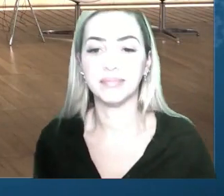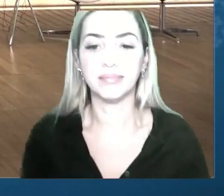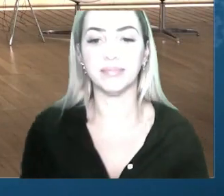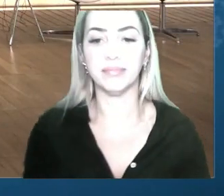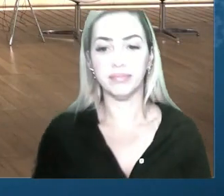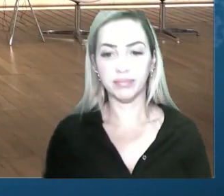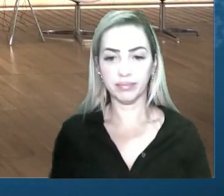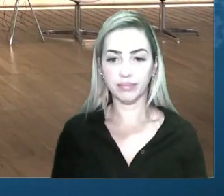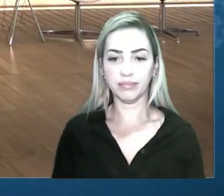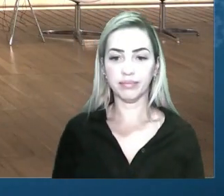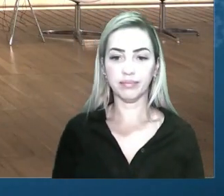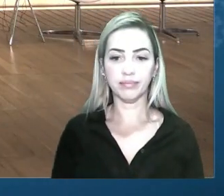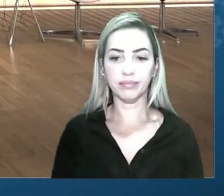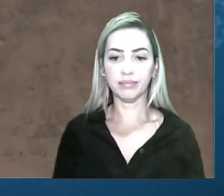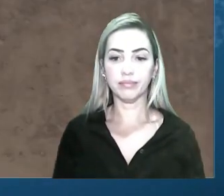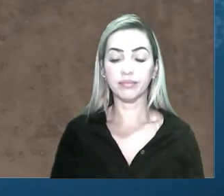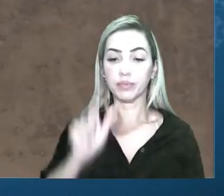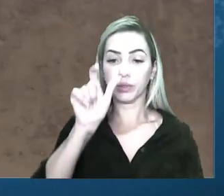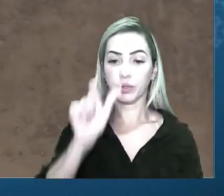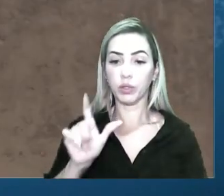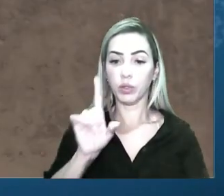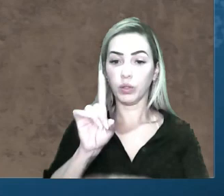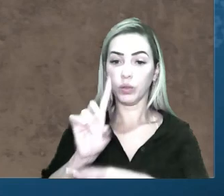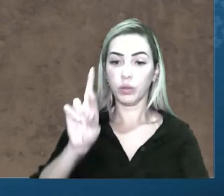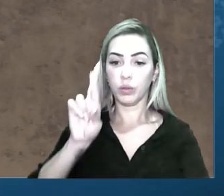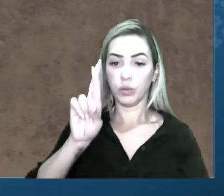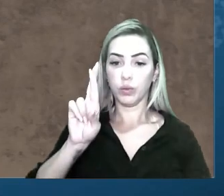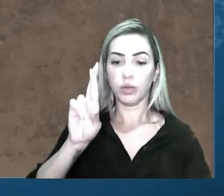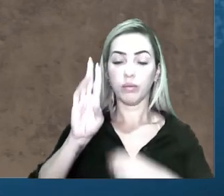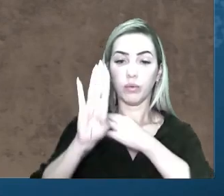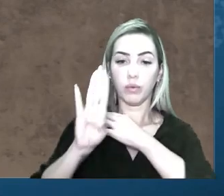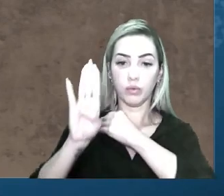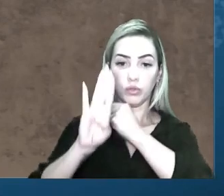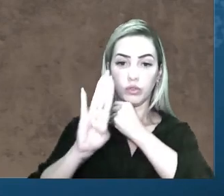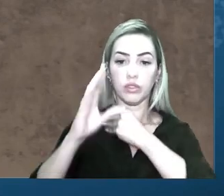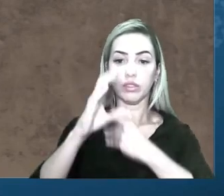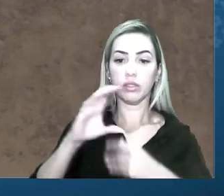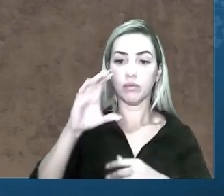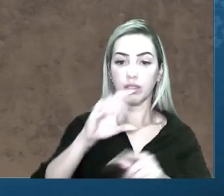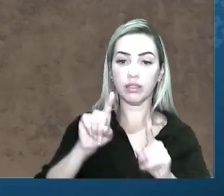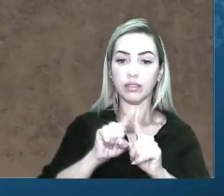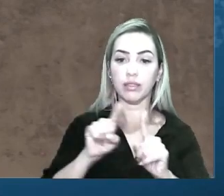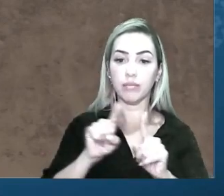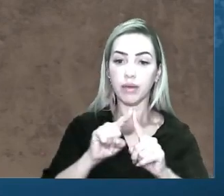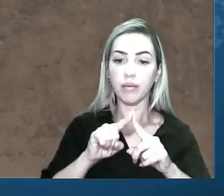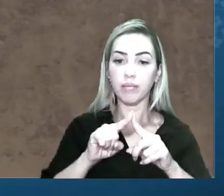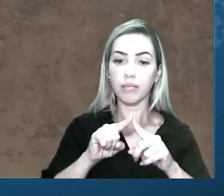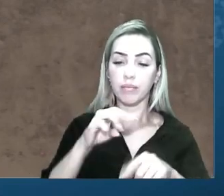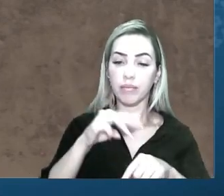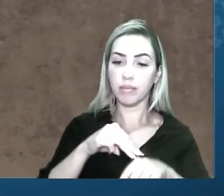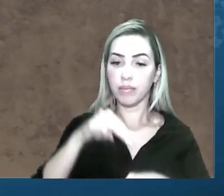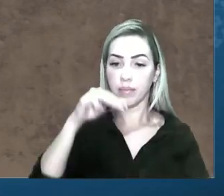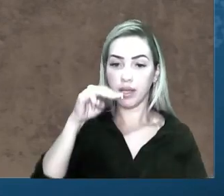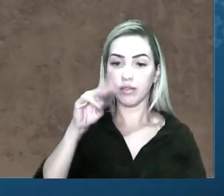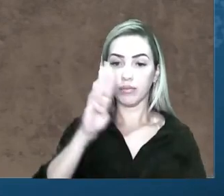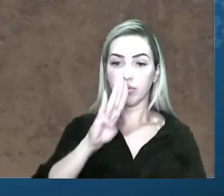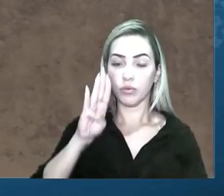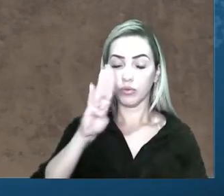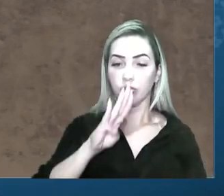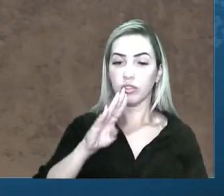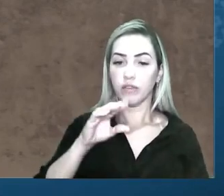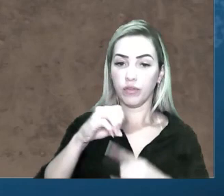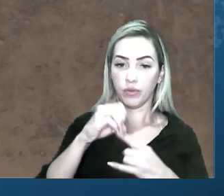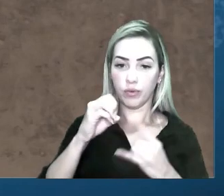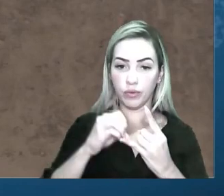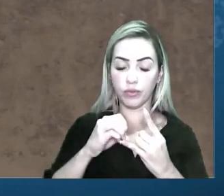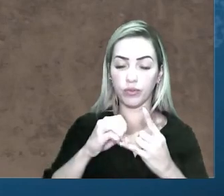Ela é doutora em Biologia Celular e Molecular e mestre em Biologia Parasitária pela Fiocruz. É graduada em